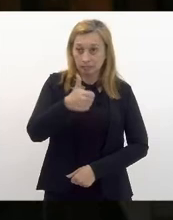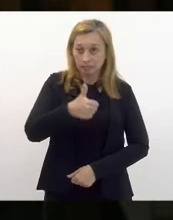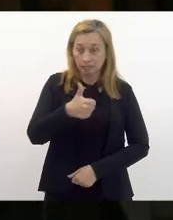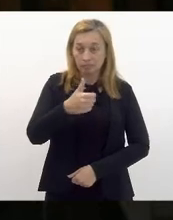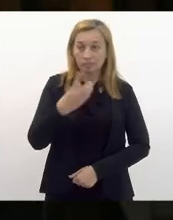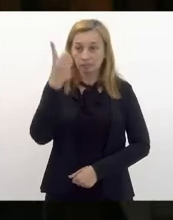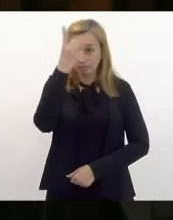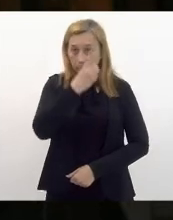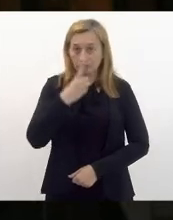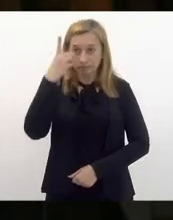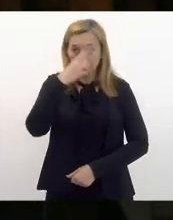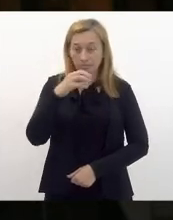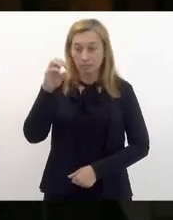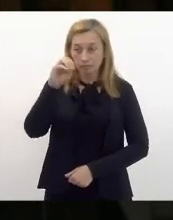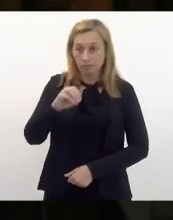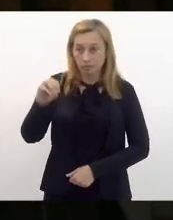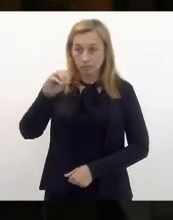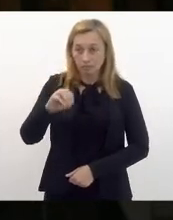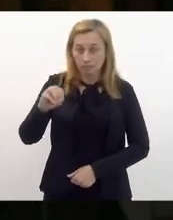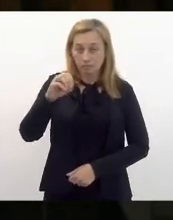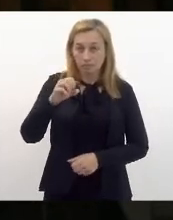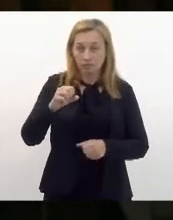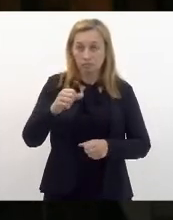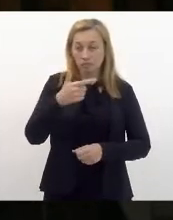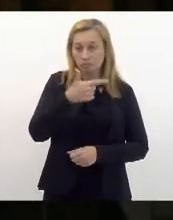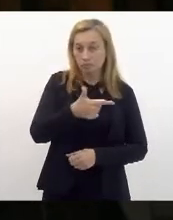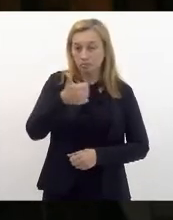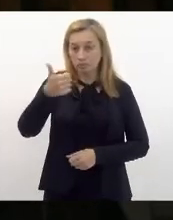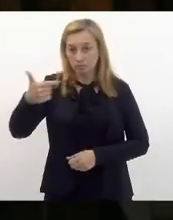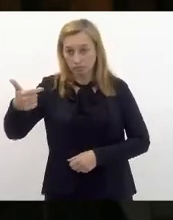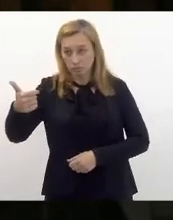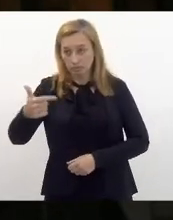domingo de outubro de 2022